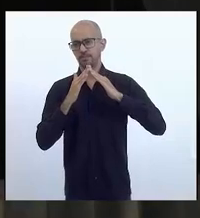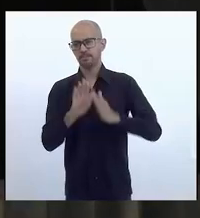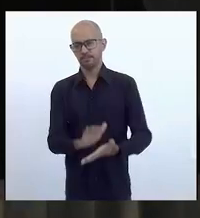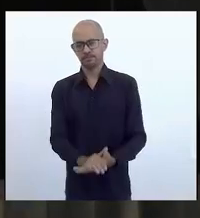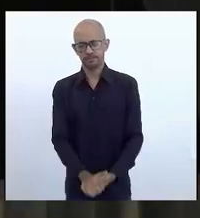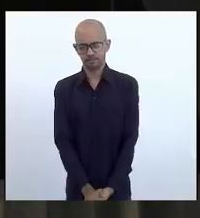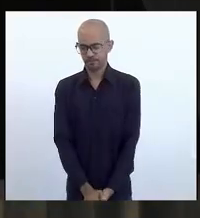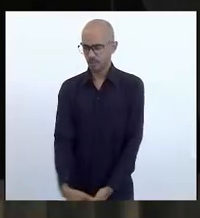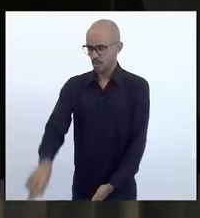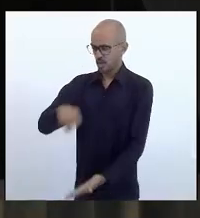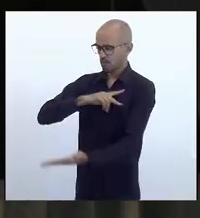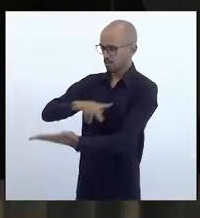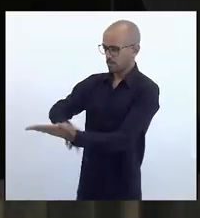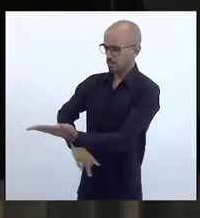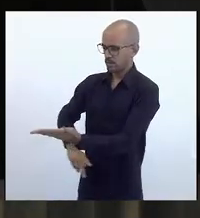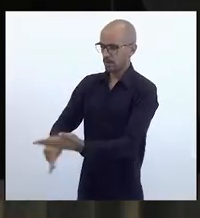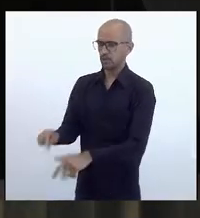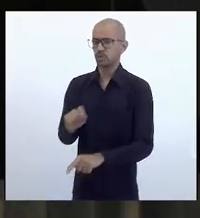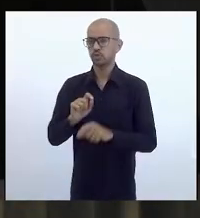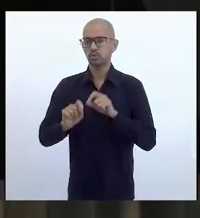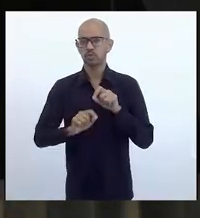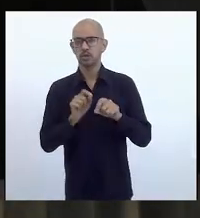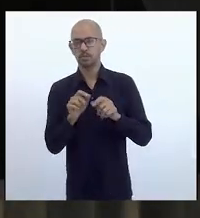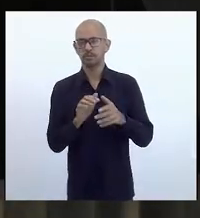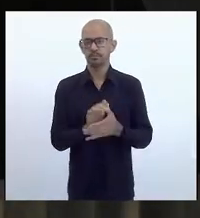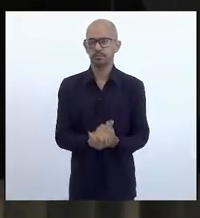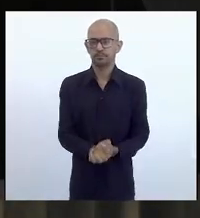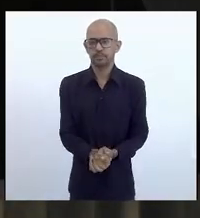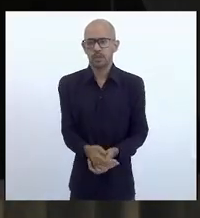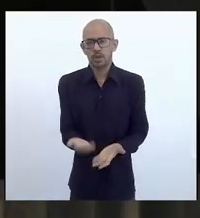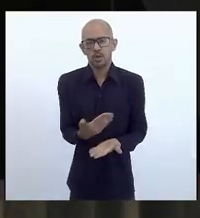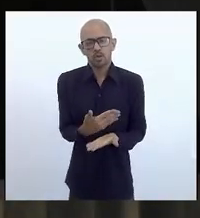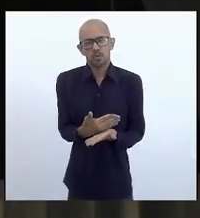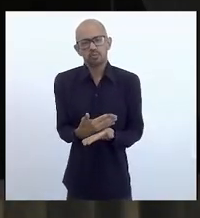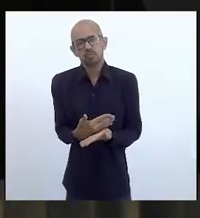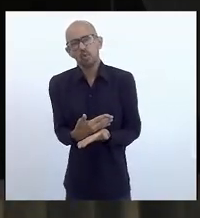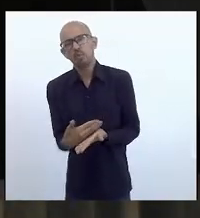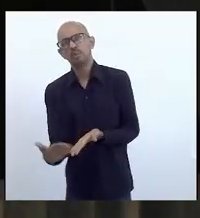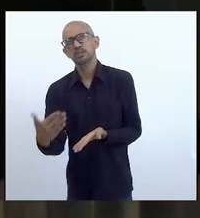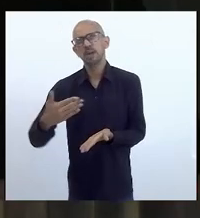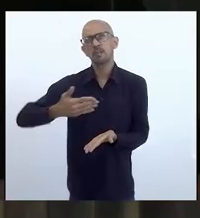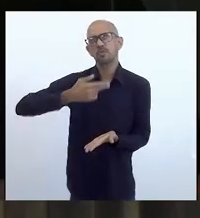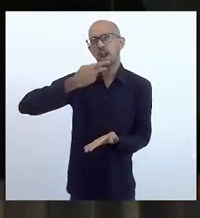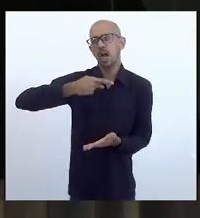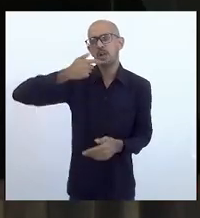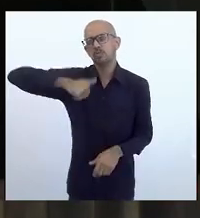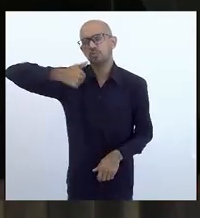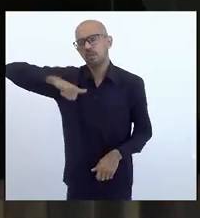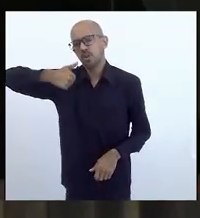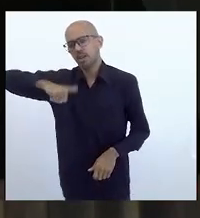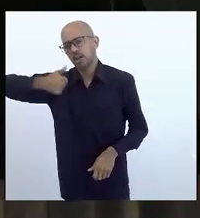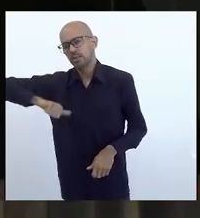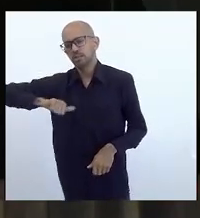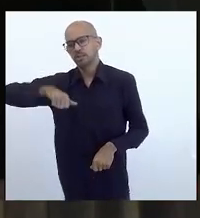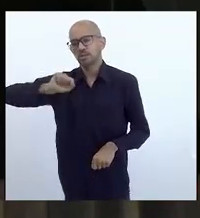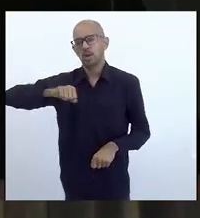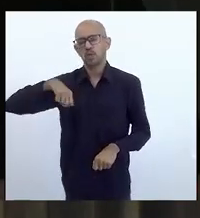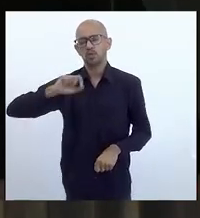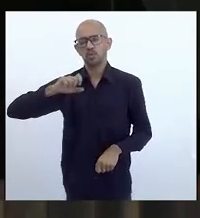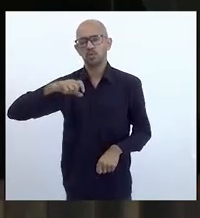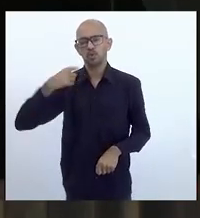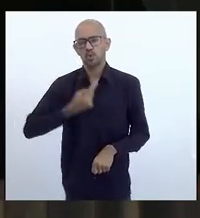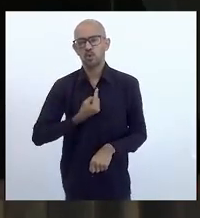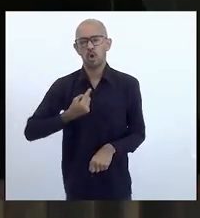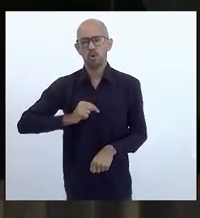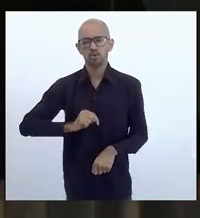Presidente, eu quero inicialmente me valer um pouco da análise que foi feita aqui pelo nosso decano, deputado